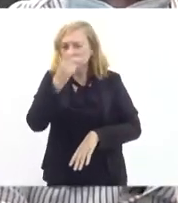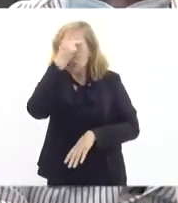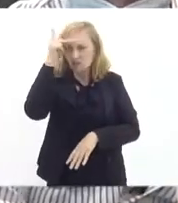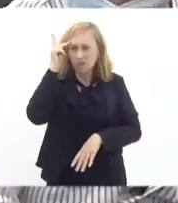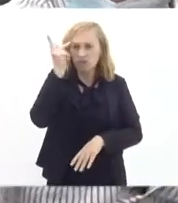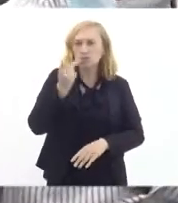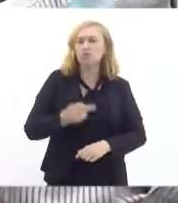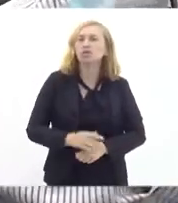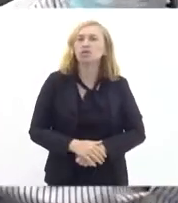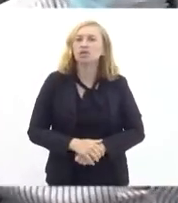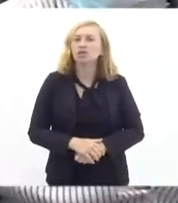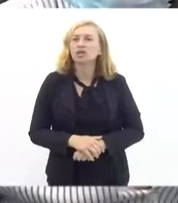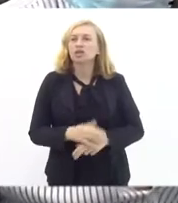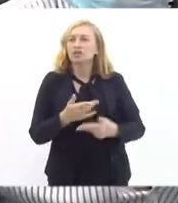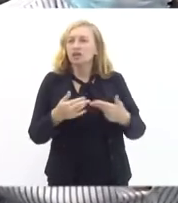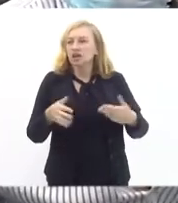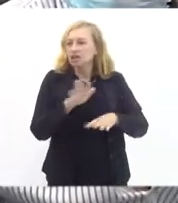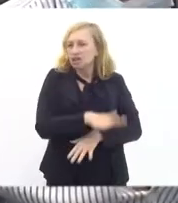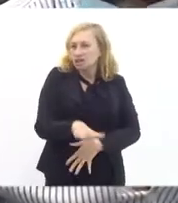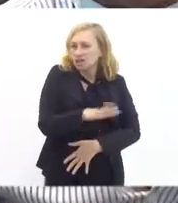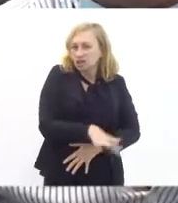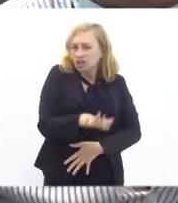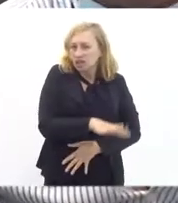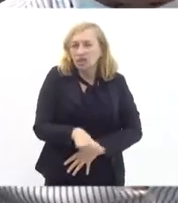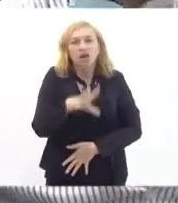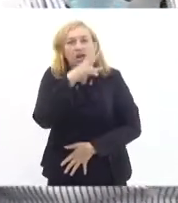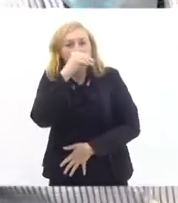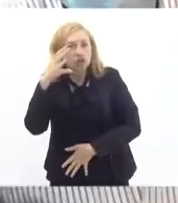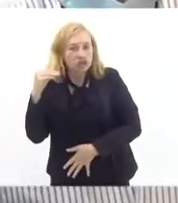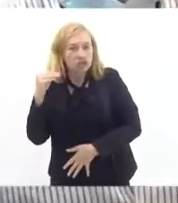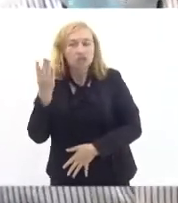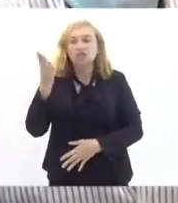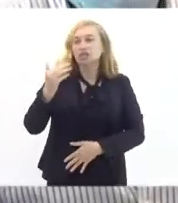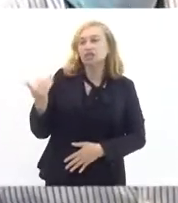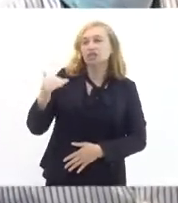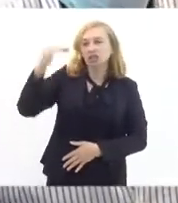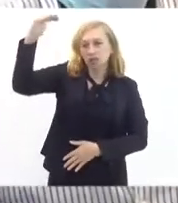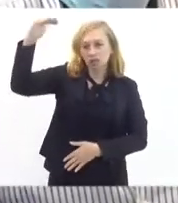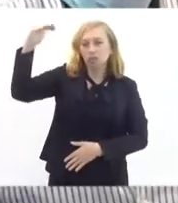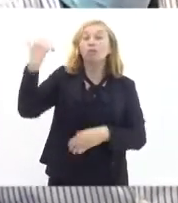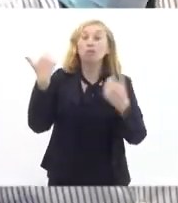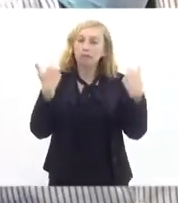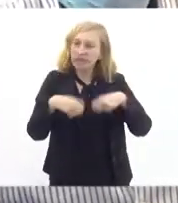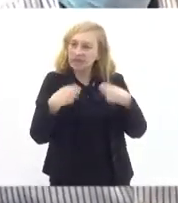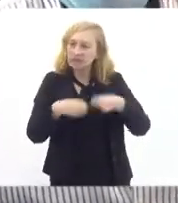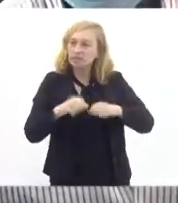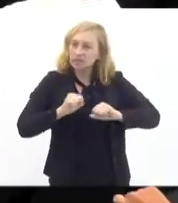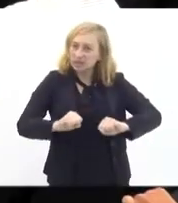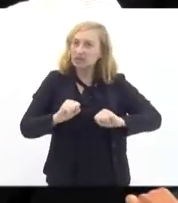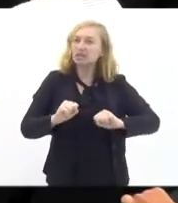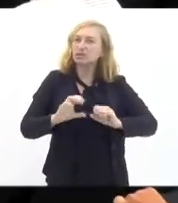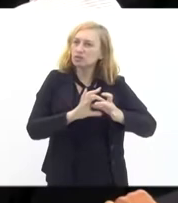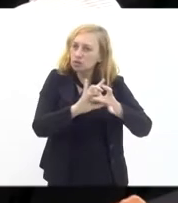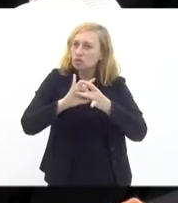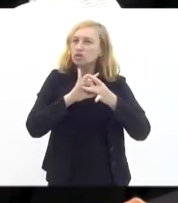pessoas, tanto de crianças, adolescentes e adultos, enfim. Nós precisamos nos unir,